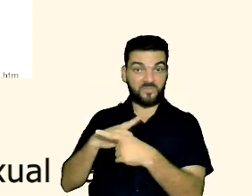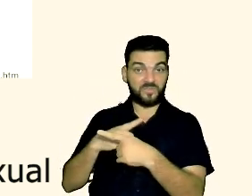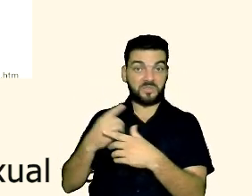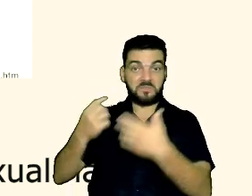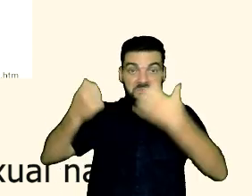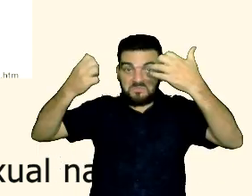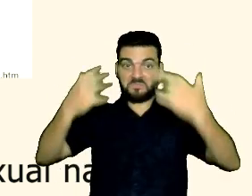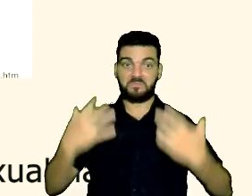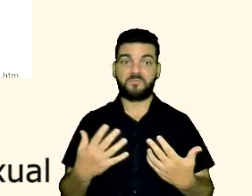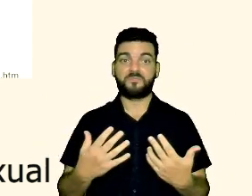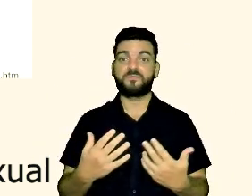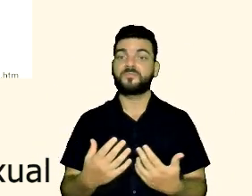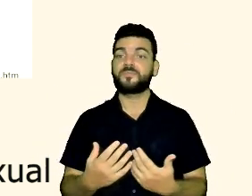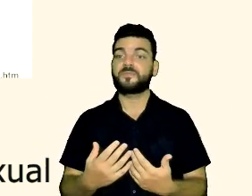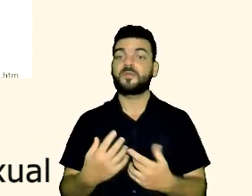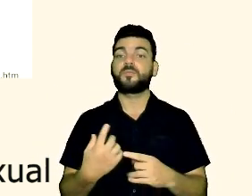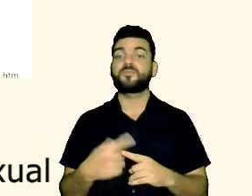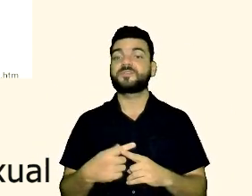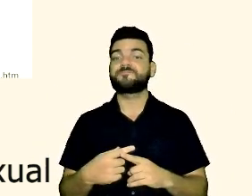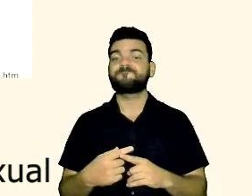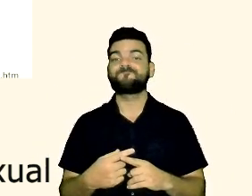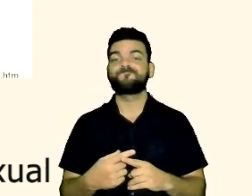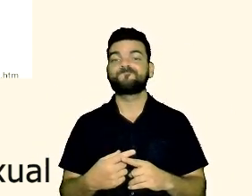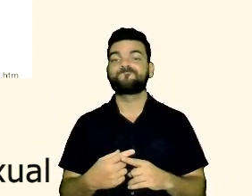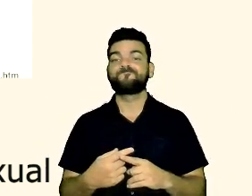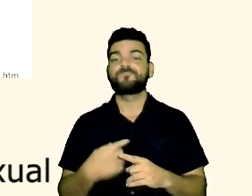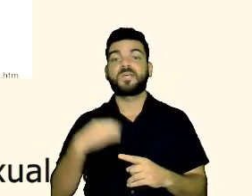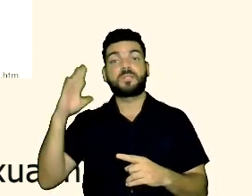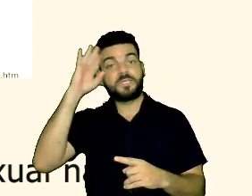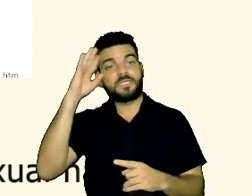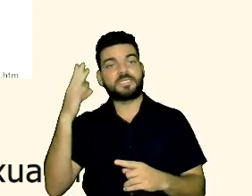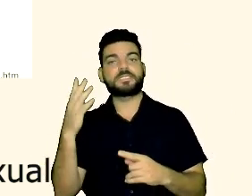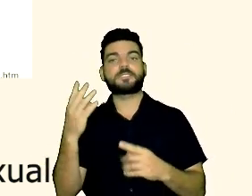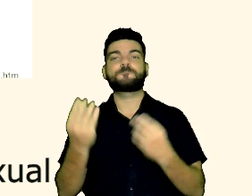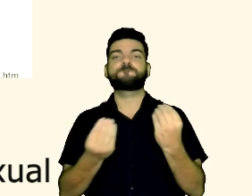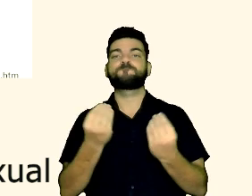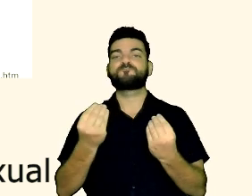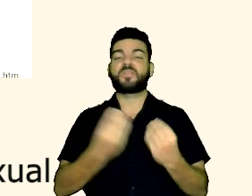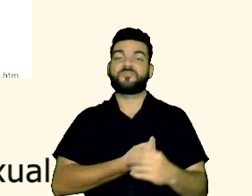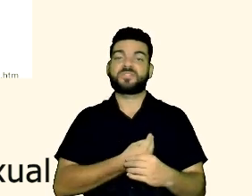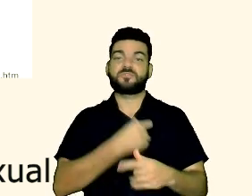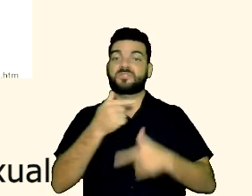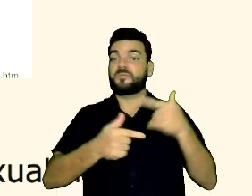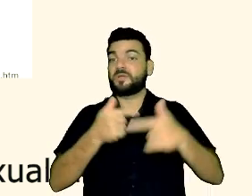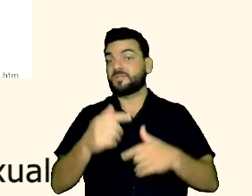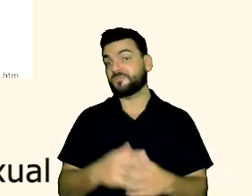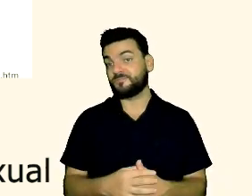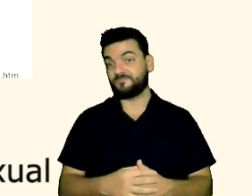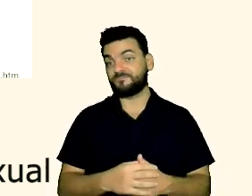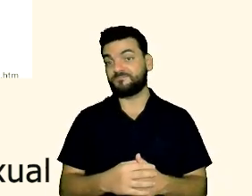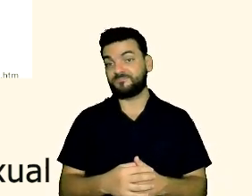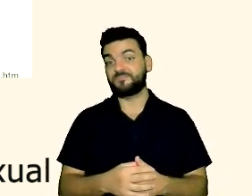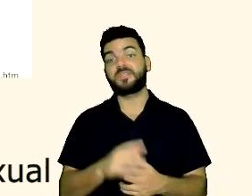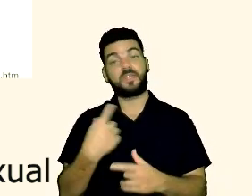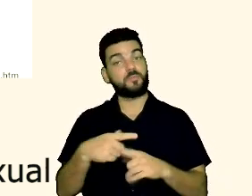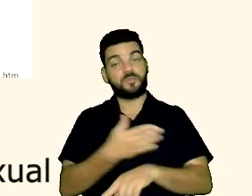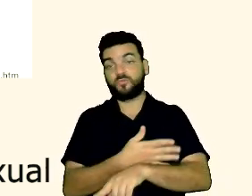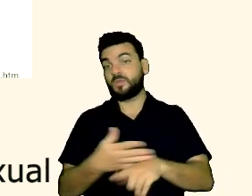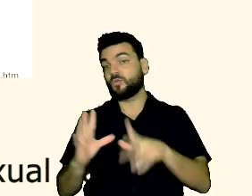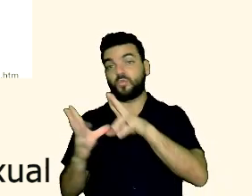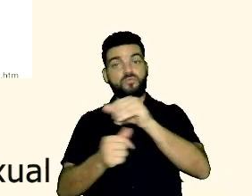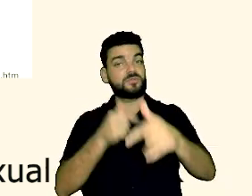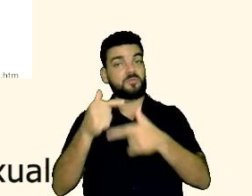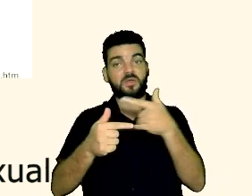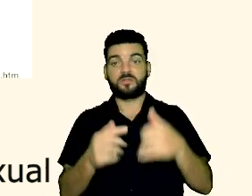no cotidiano do trabalho, ou melhor, no mundo do trabalho. E daí, então, eu trouxe essas quatro dimensões que